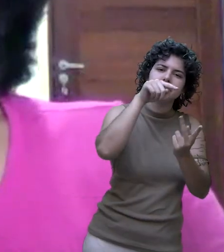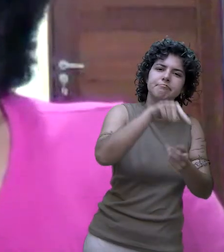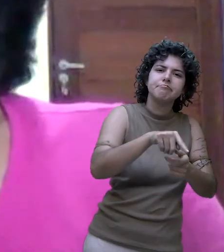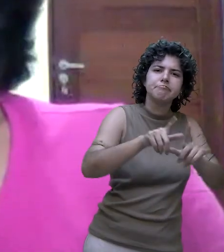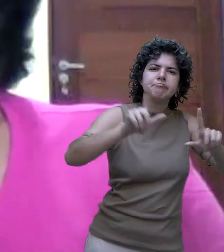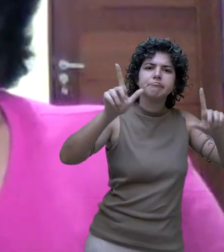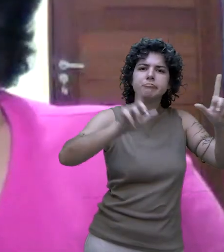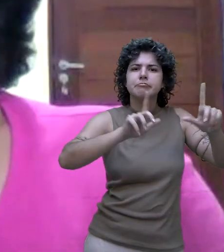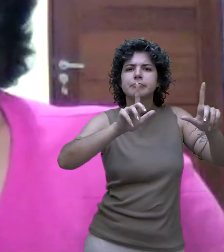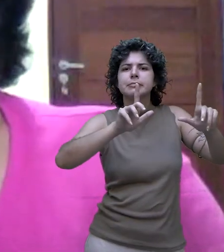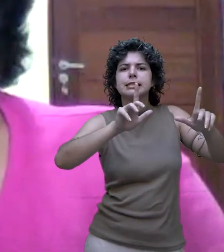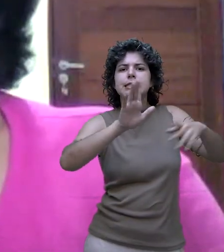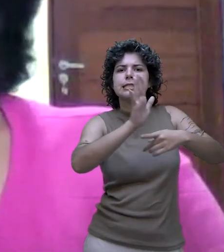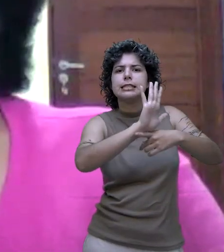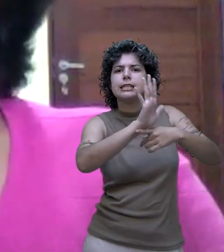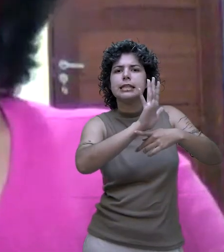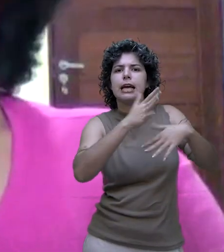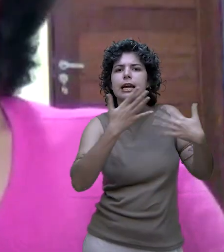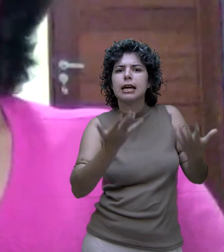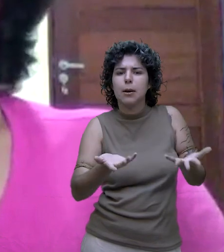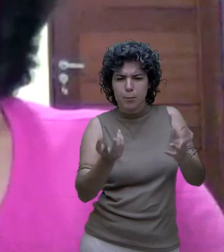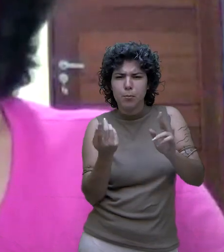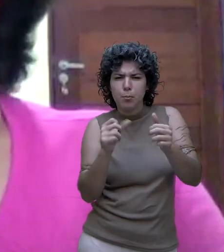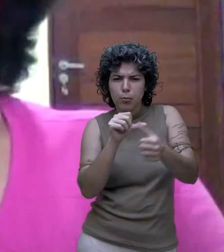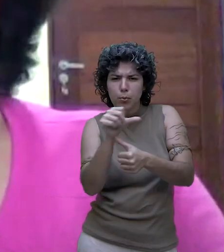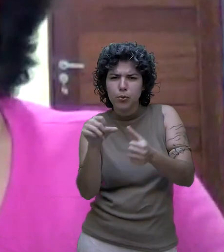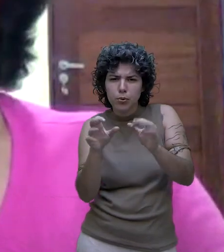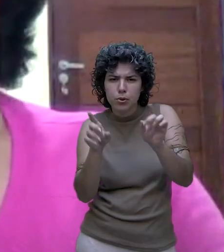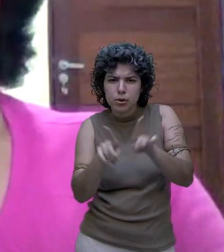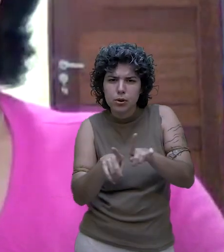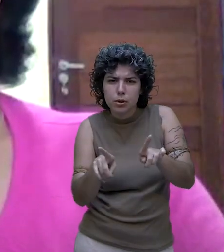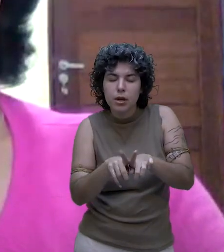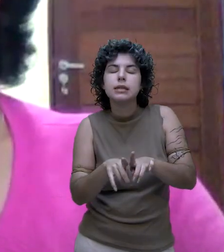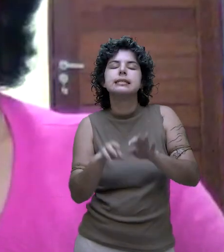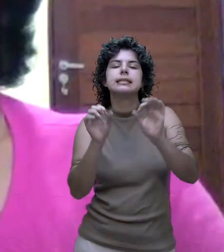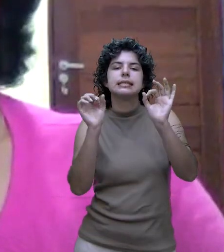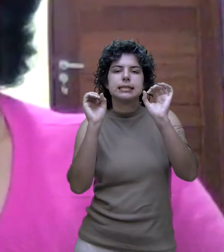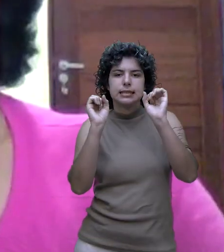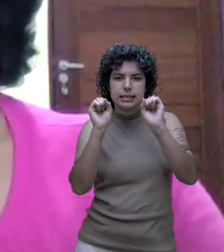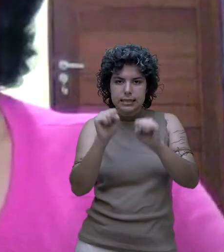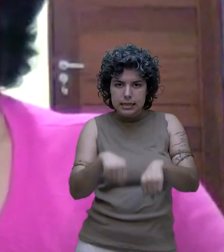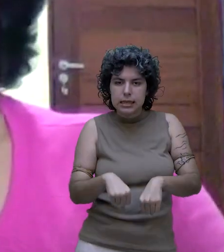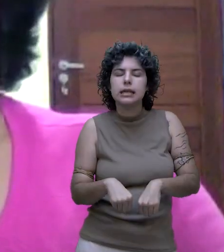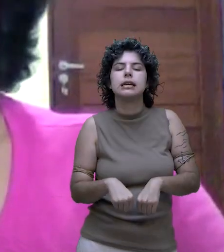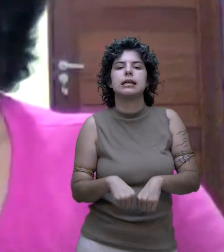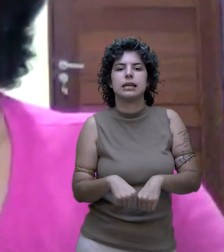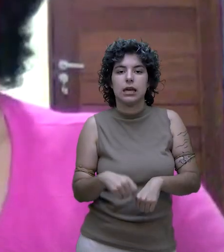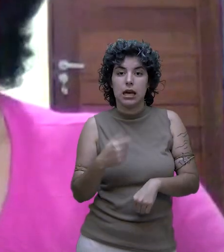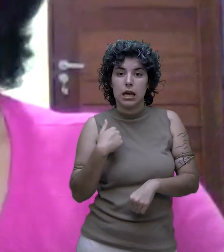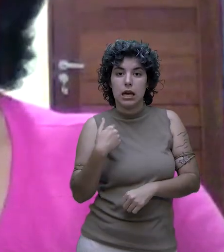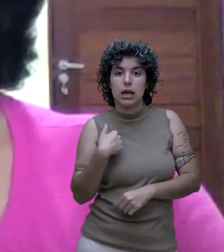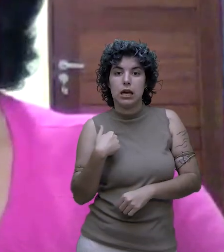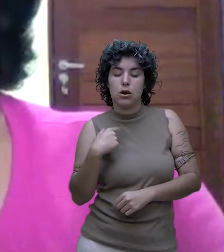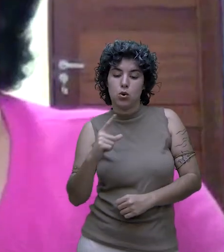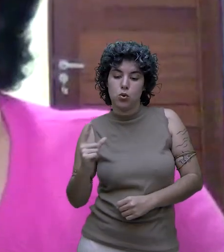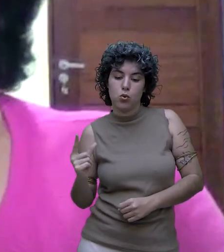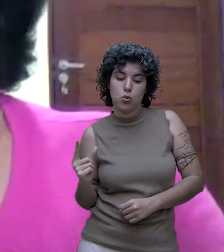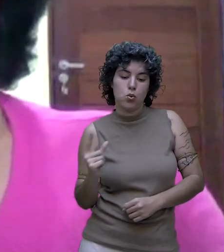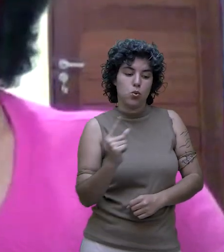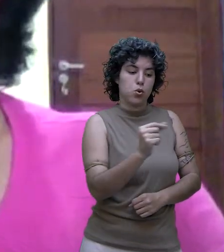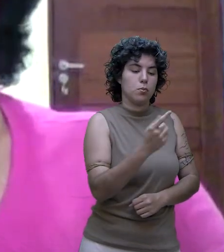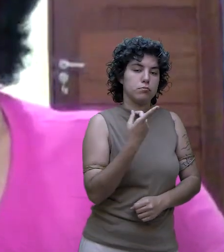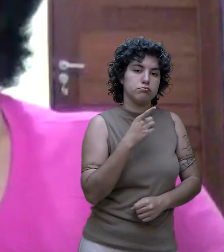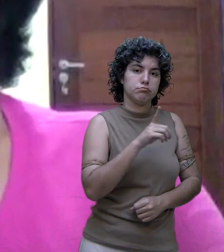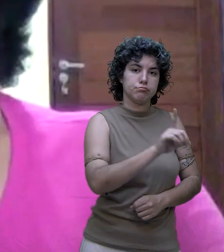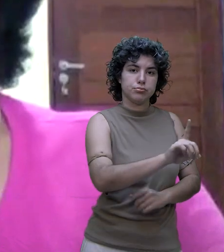Mudou, da telinha para telona, mudou bastante coisa. Quando eu fui para o cinema, porque assim, quando eu fui para o cinema, eu fui